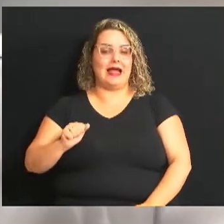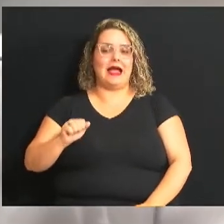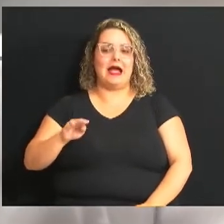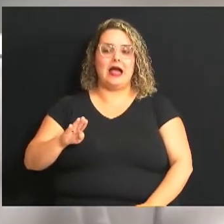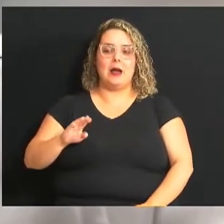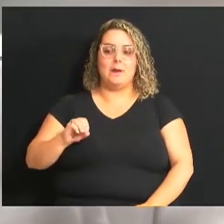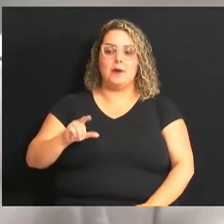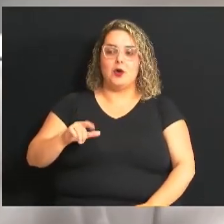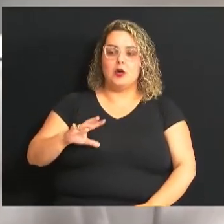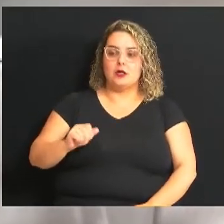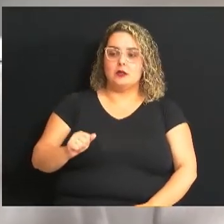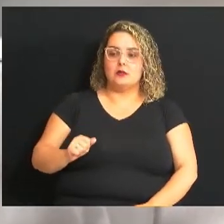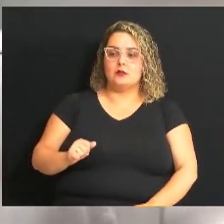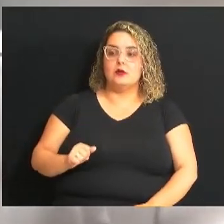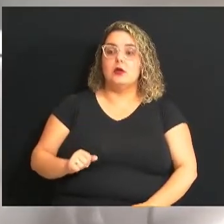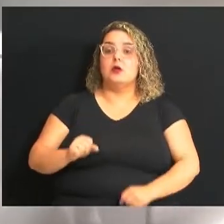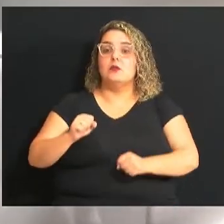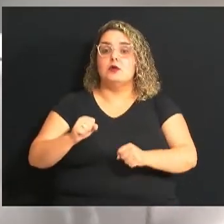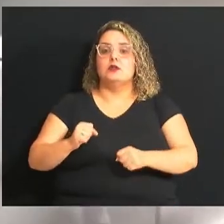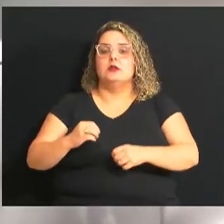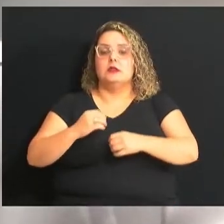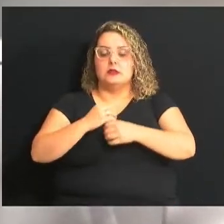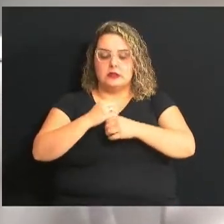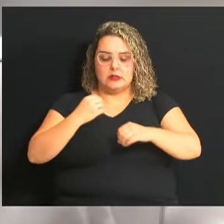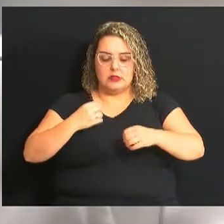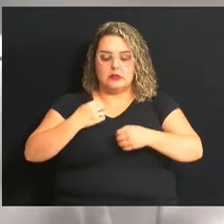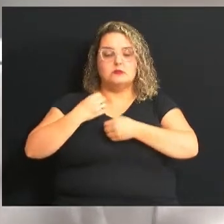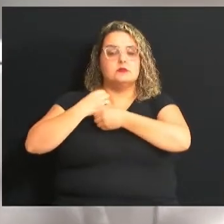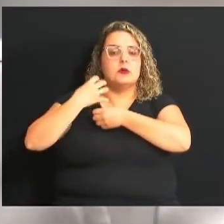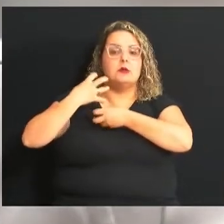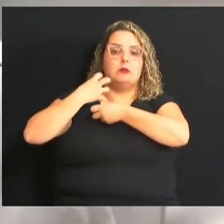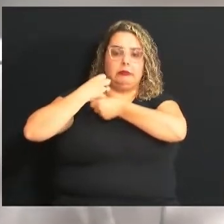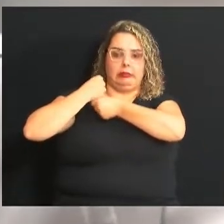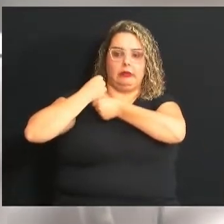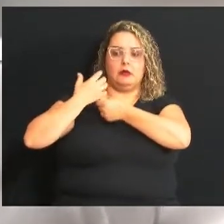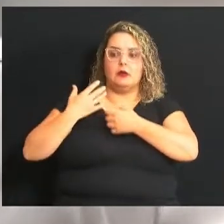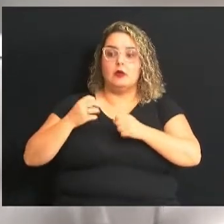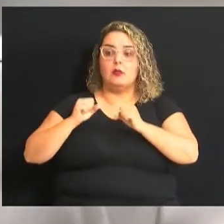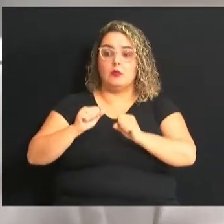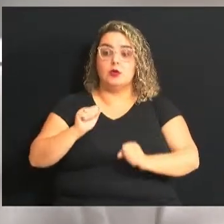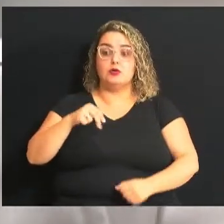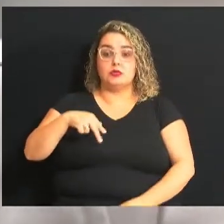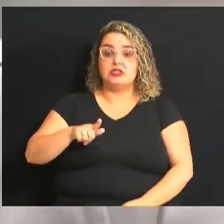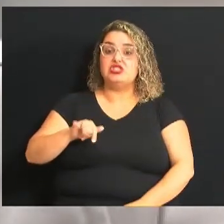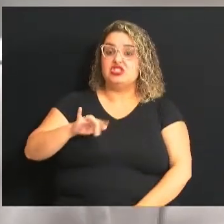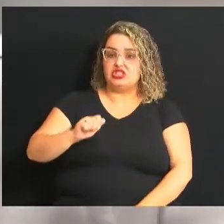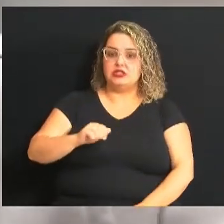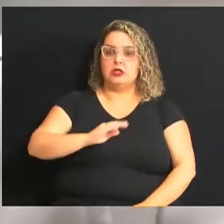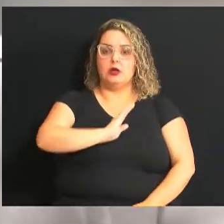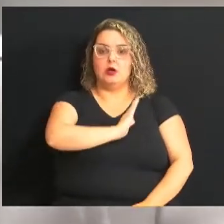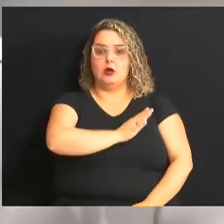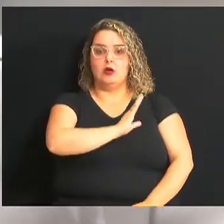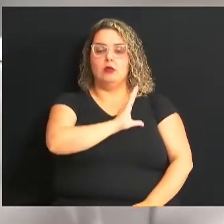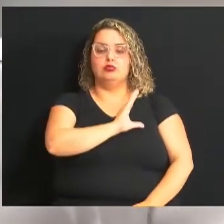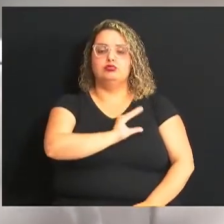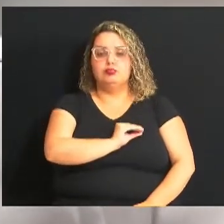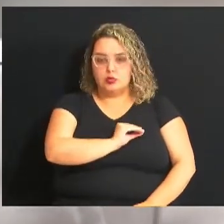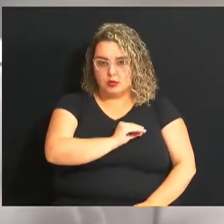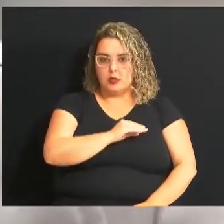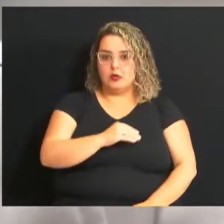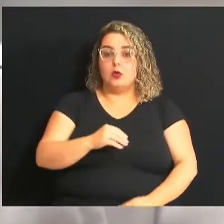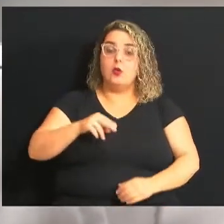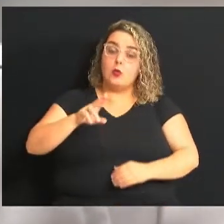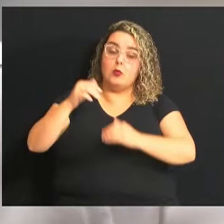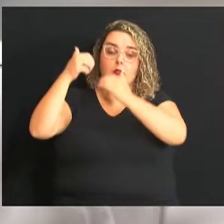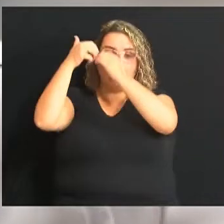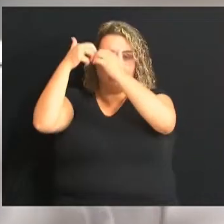aterosclerose, uma obstrução das artérias. Isso, no futuro, pode levar a um quadro de angina, infarto ou derrame. O excesso de gordura